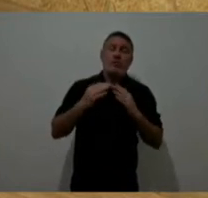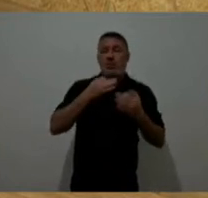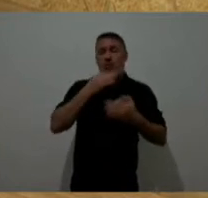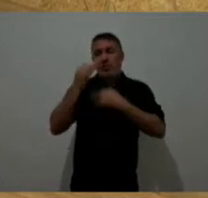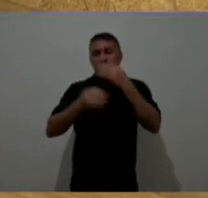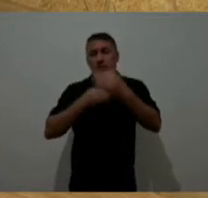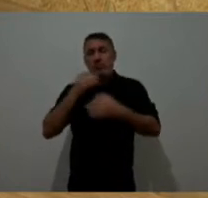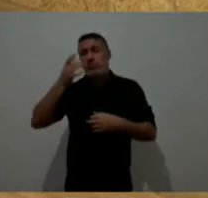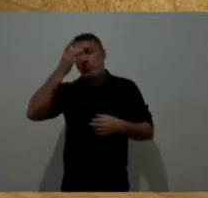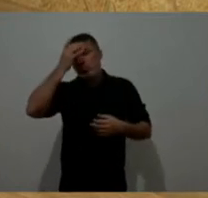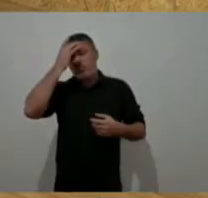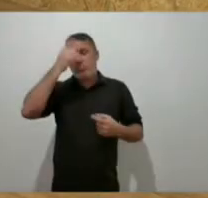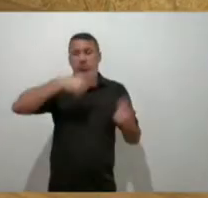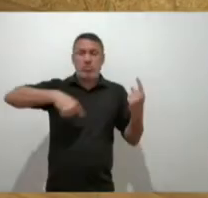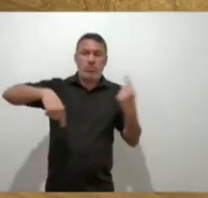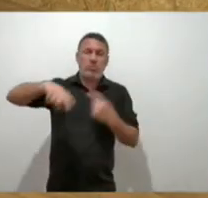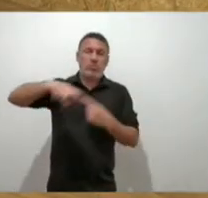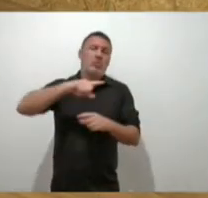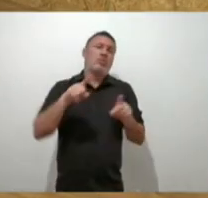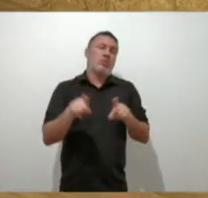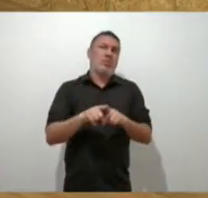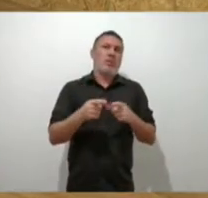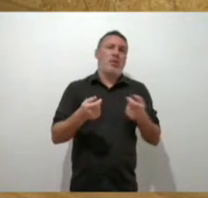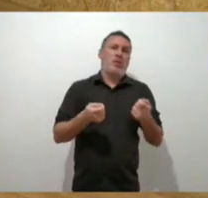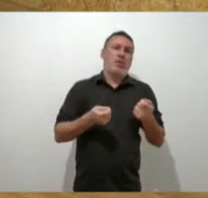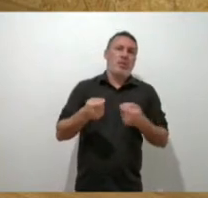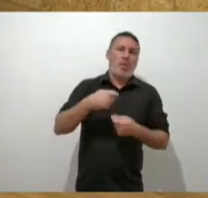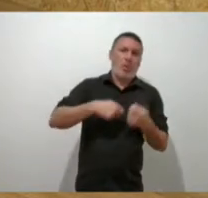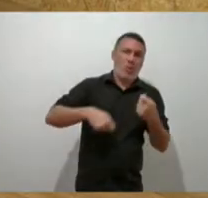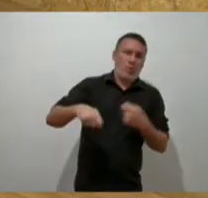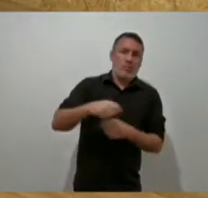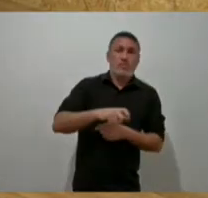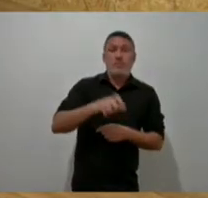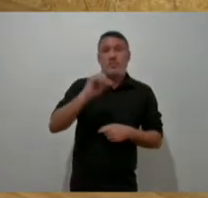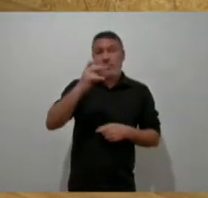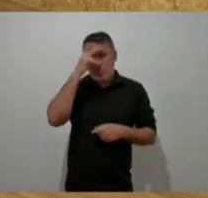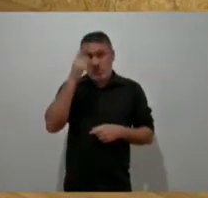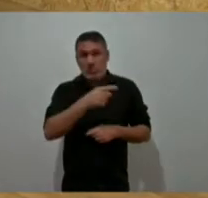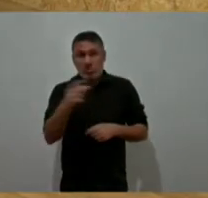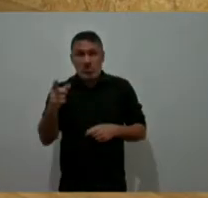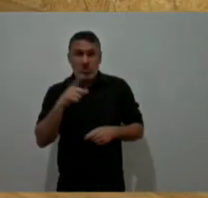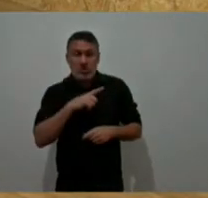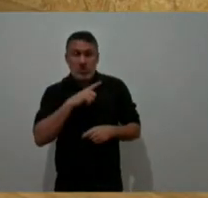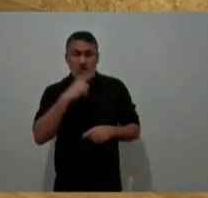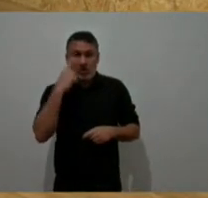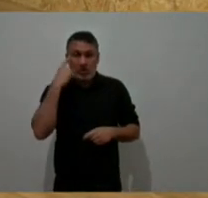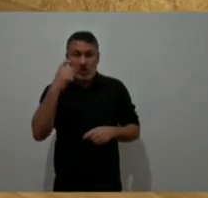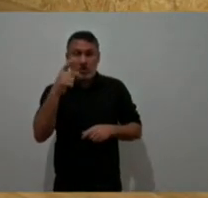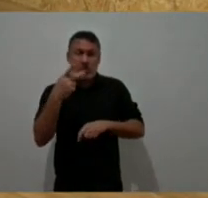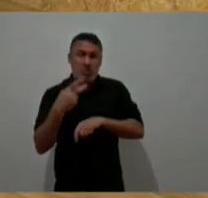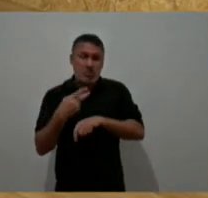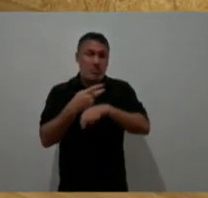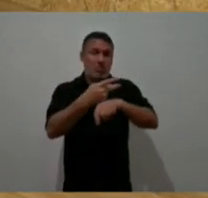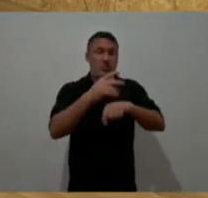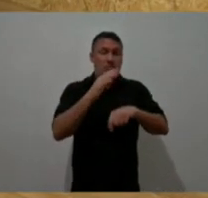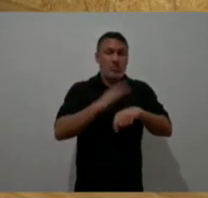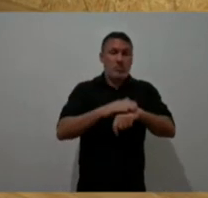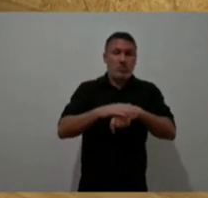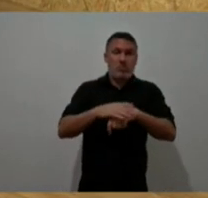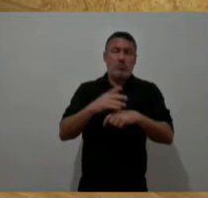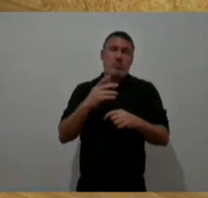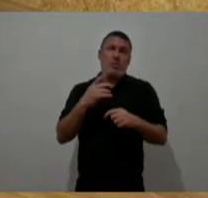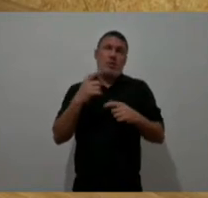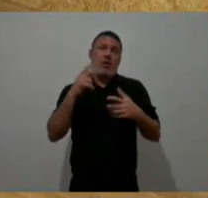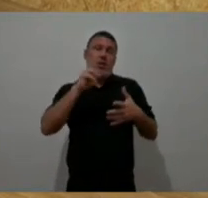nos negócios. E caso alguém tenha interesse em buscar uma bibliografia